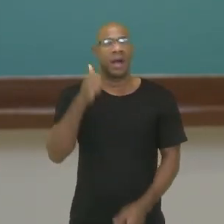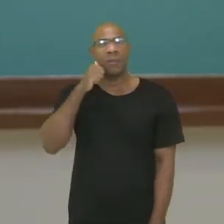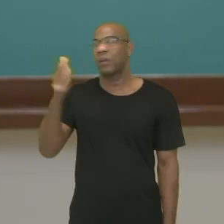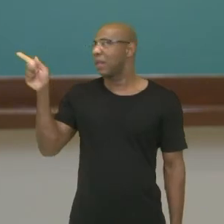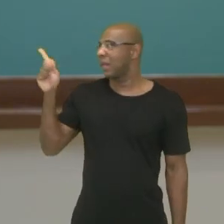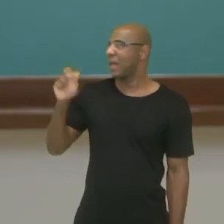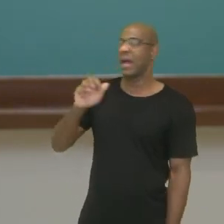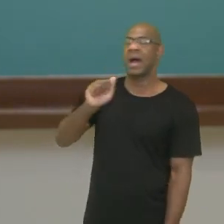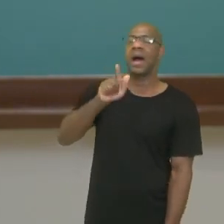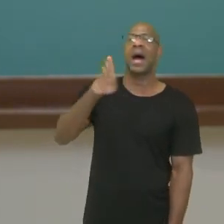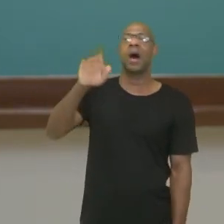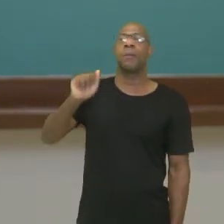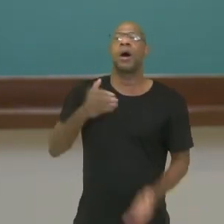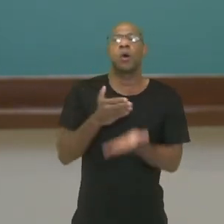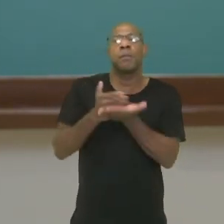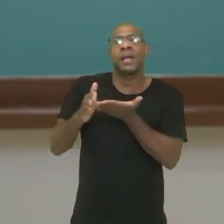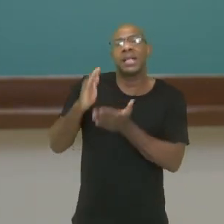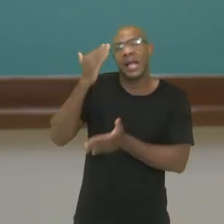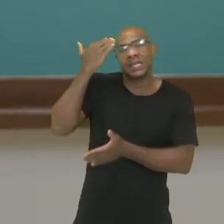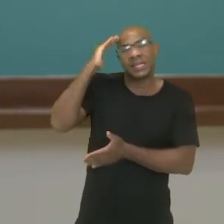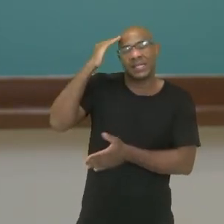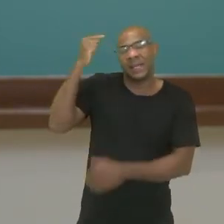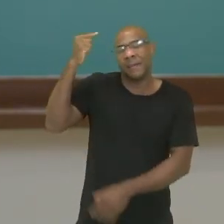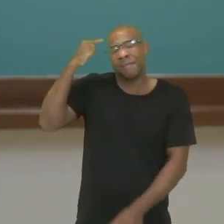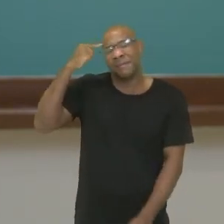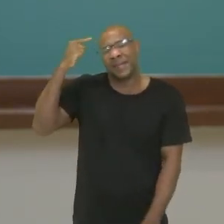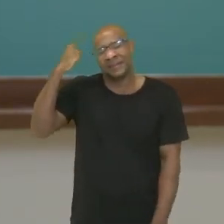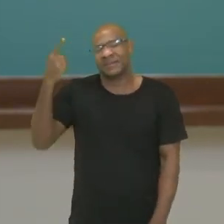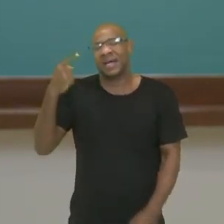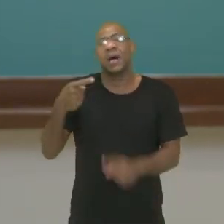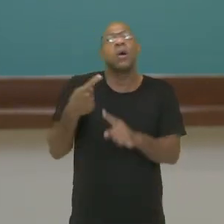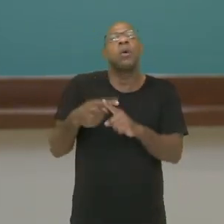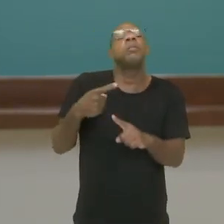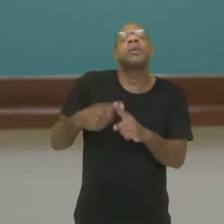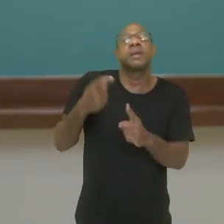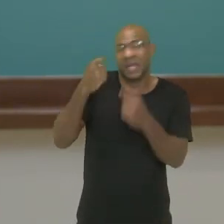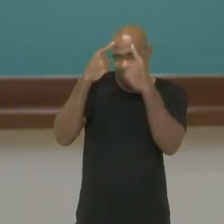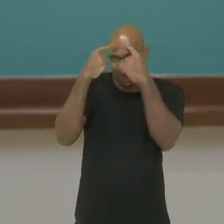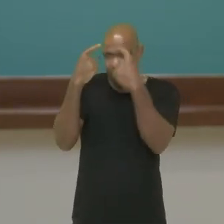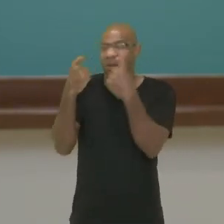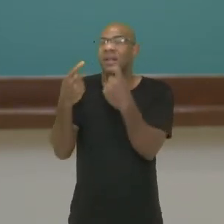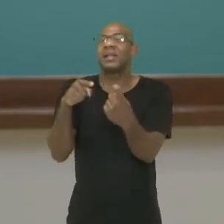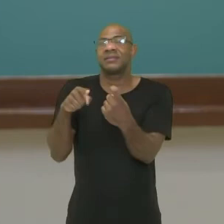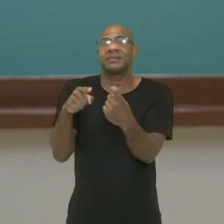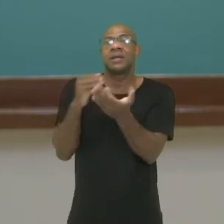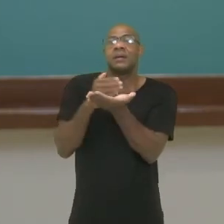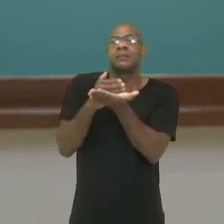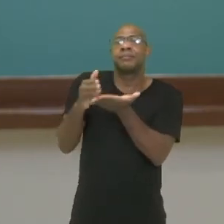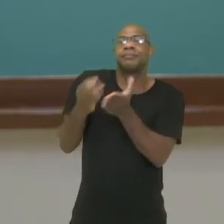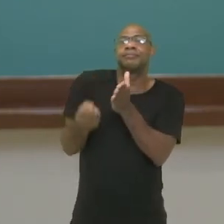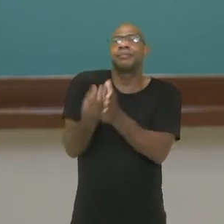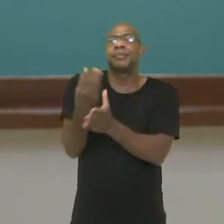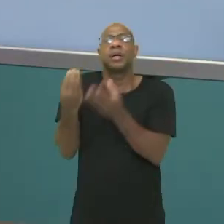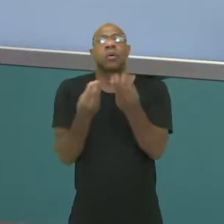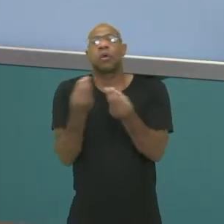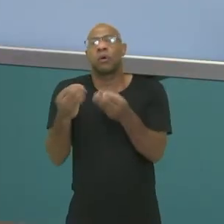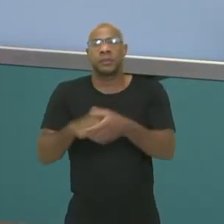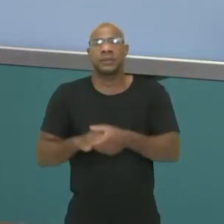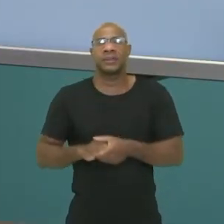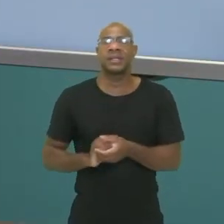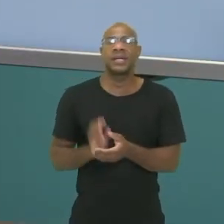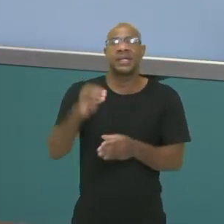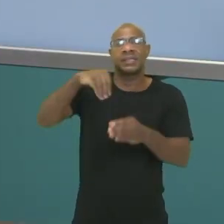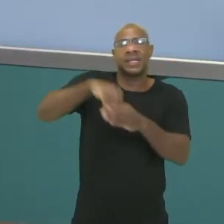ela começa também a entender e tentar pensar nesse medo, nessa criminalidade, nas violências, também dentro do aspecto